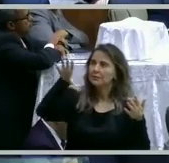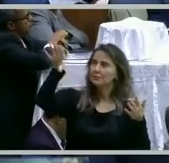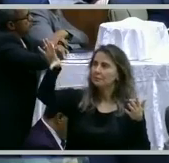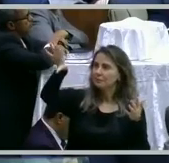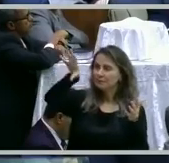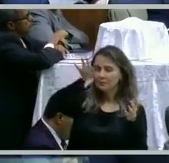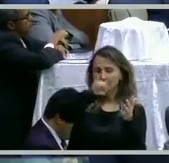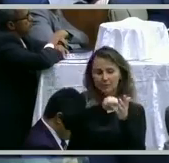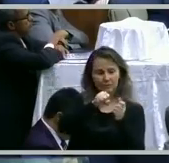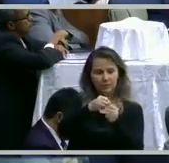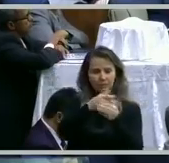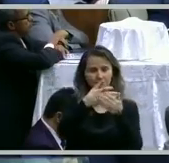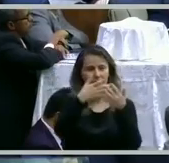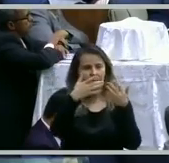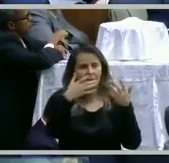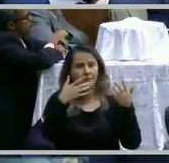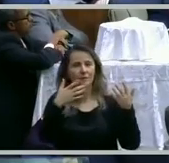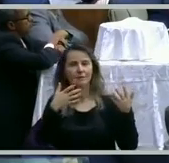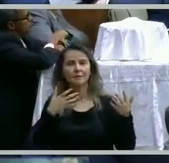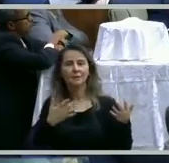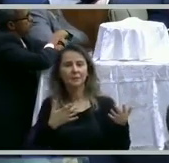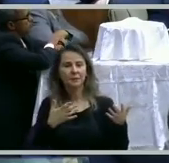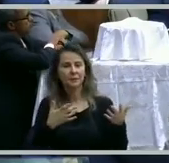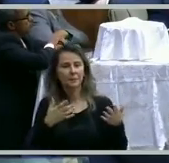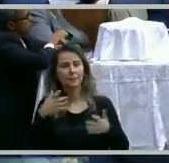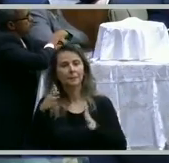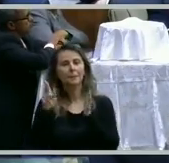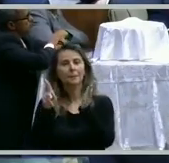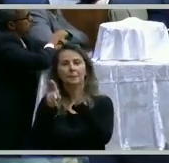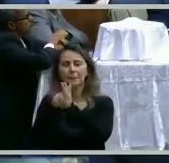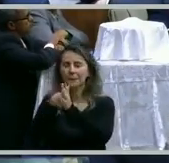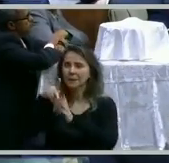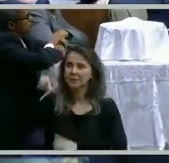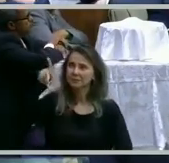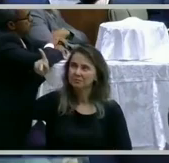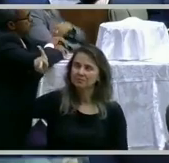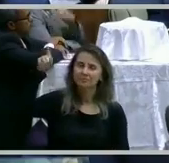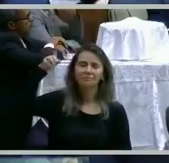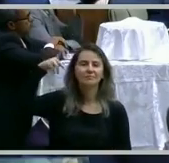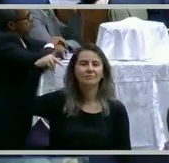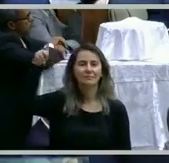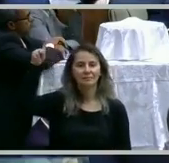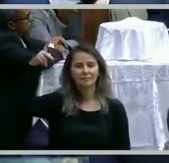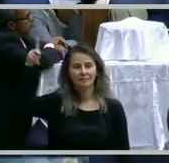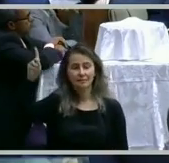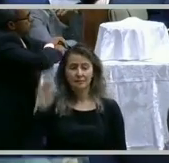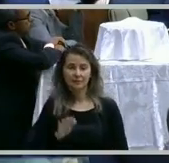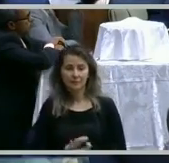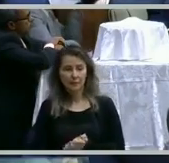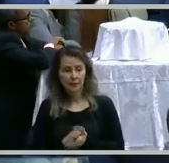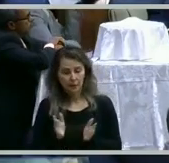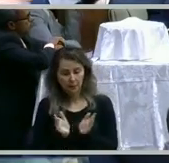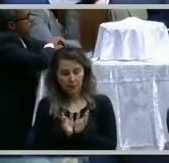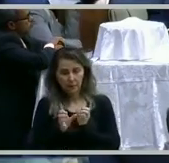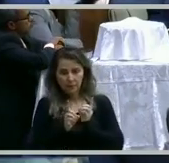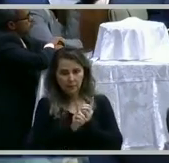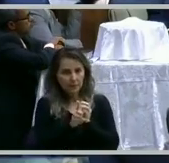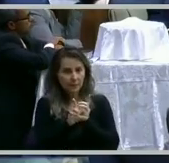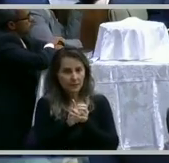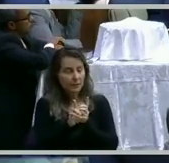Jesus é o resplendor da glória do Pai. Os discípulos disseram, mostra-nos o